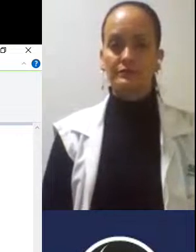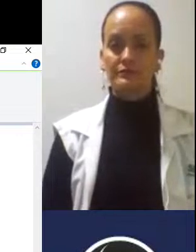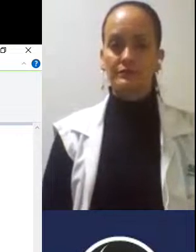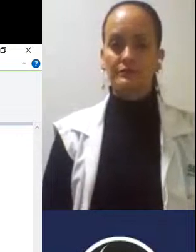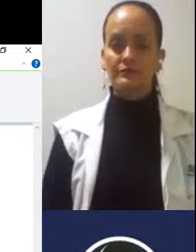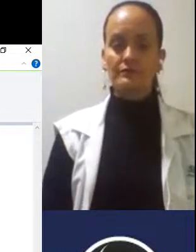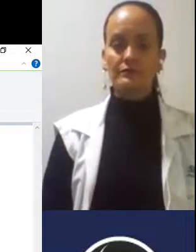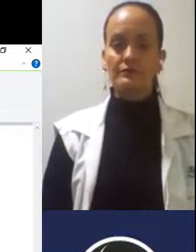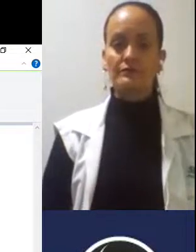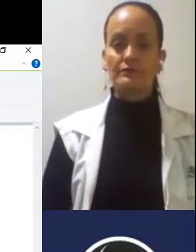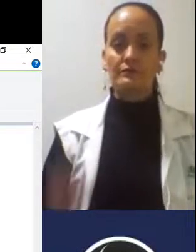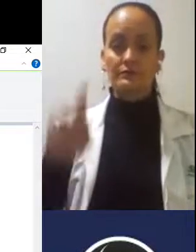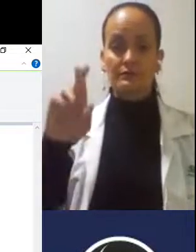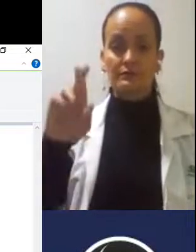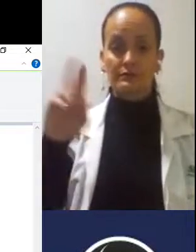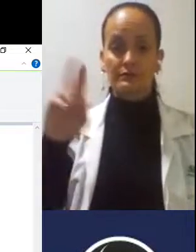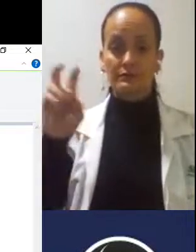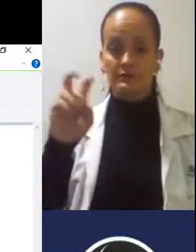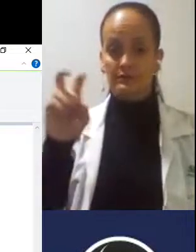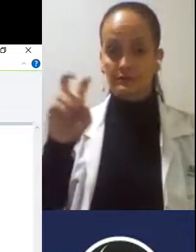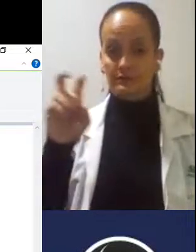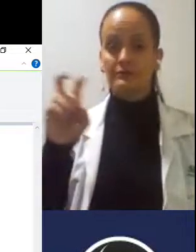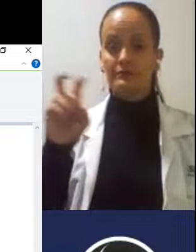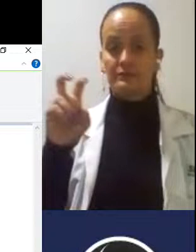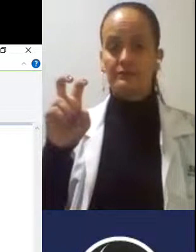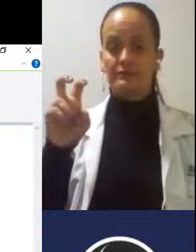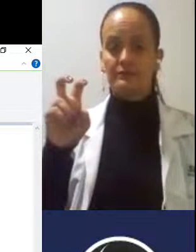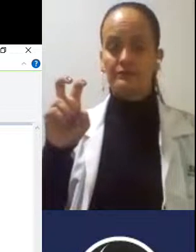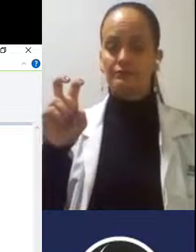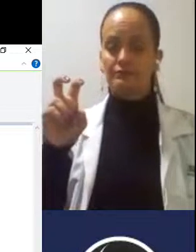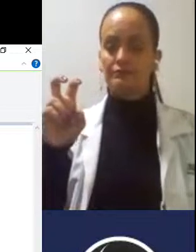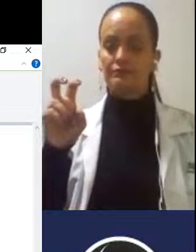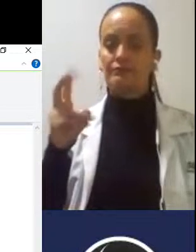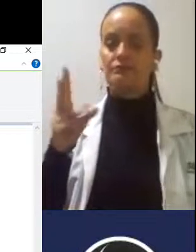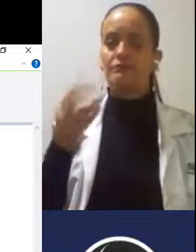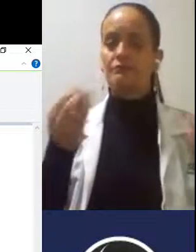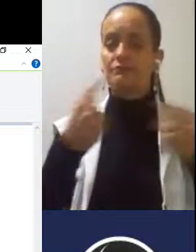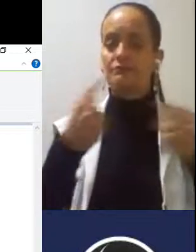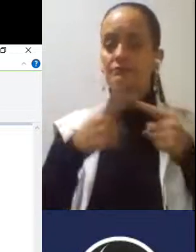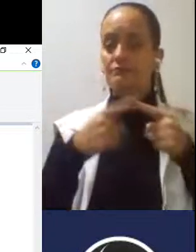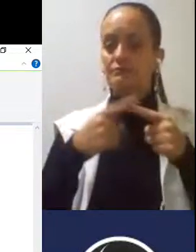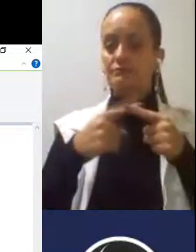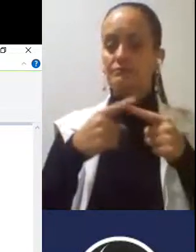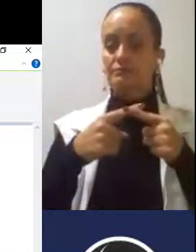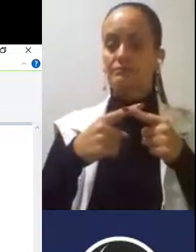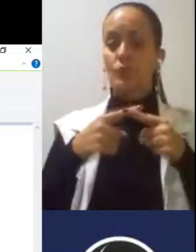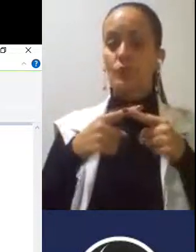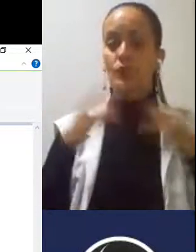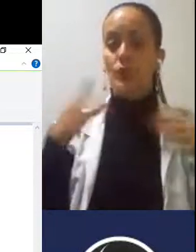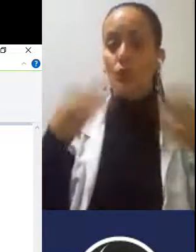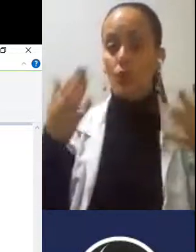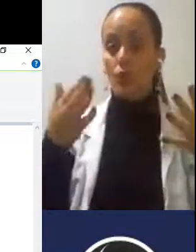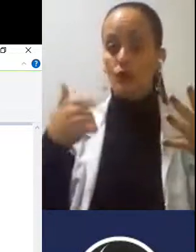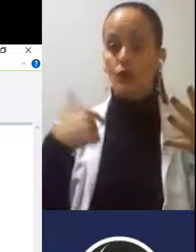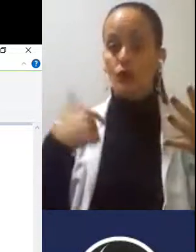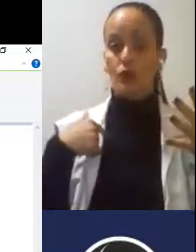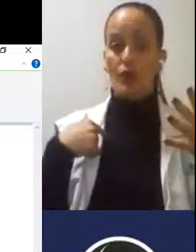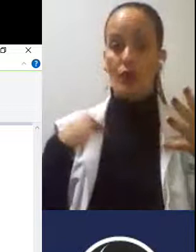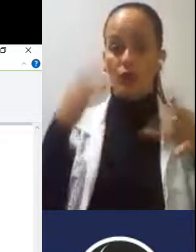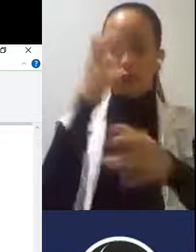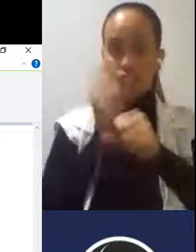R5, que é o que vai estar na frente. Quando a gente resolve esses dois aqui, ó, eles tornam apenas um resistor. E aí ele vai ficar em série com o